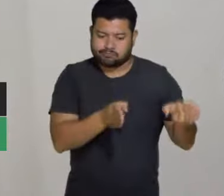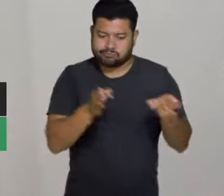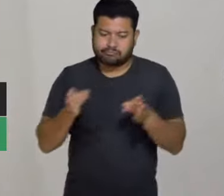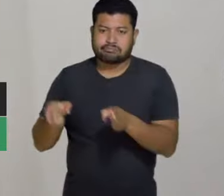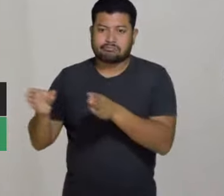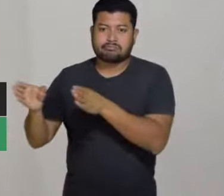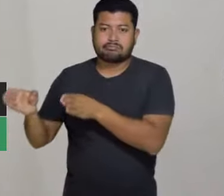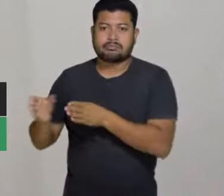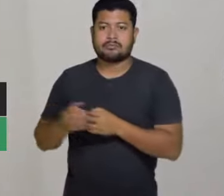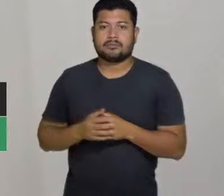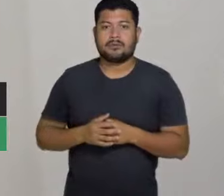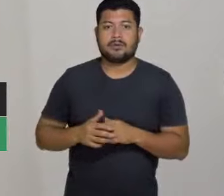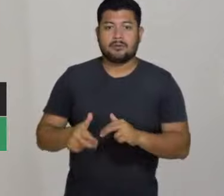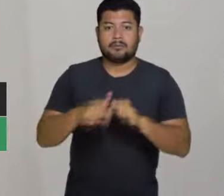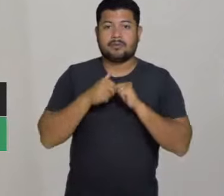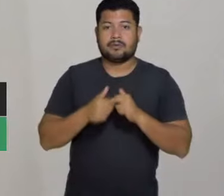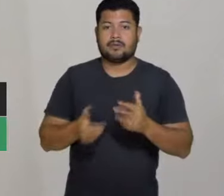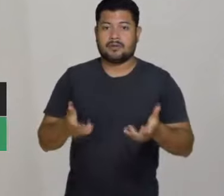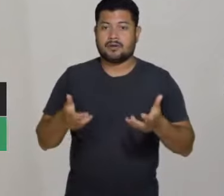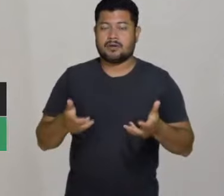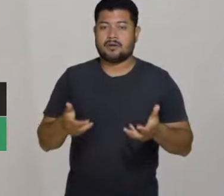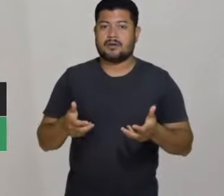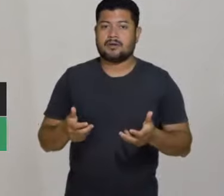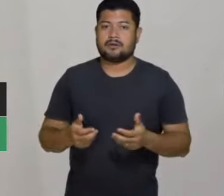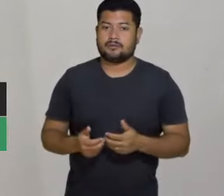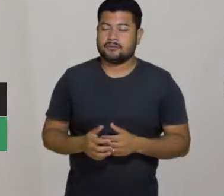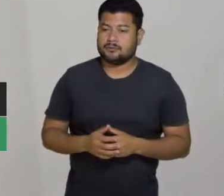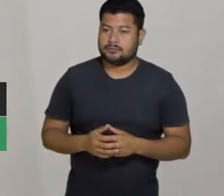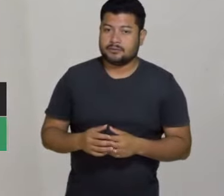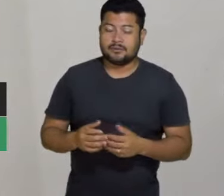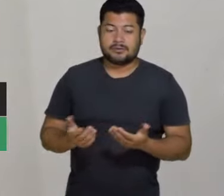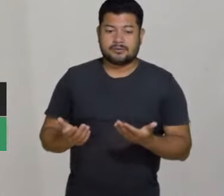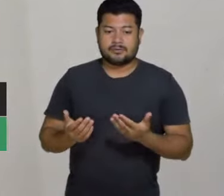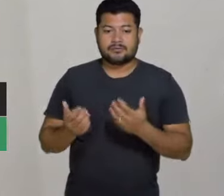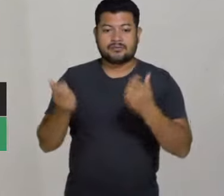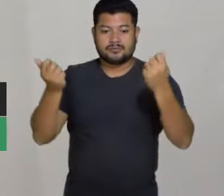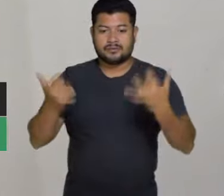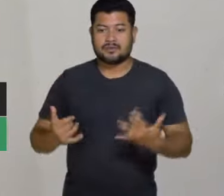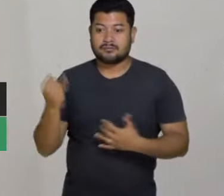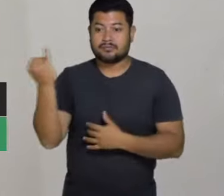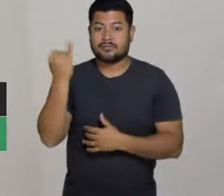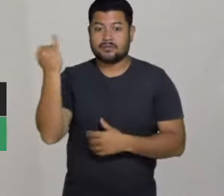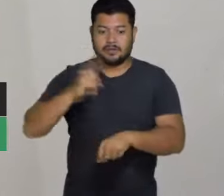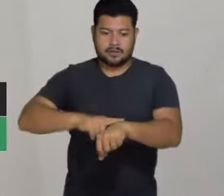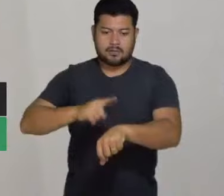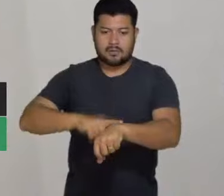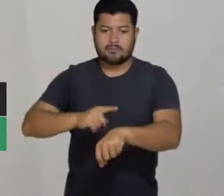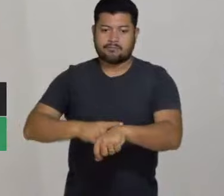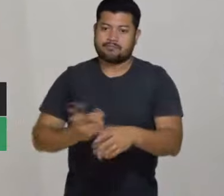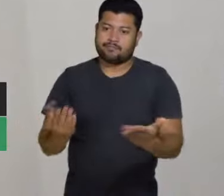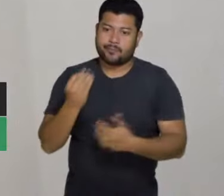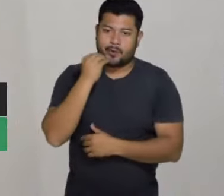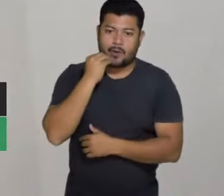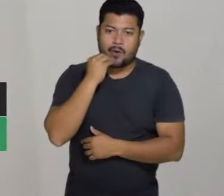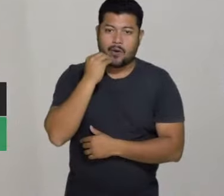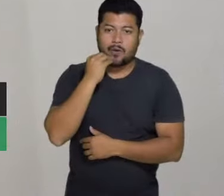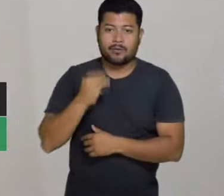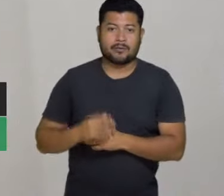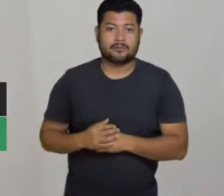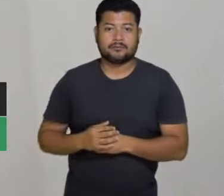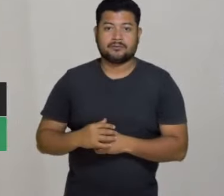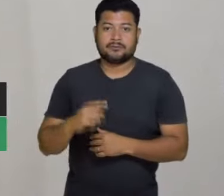Por isso, eu quero colocar aqui a importância desse momento. Obviamente que nós temos uma